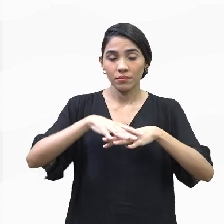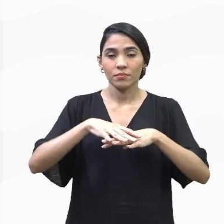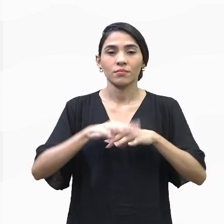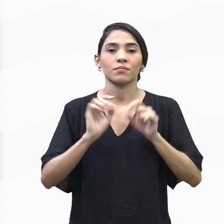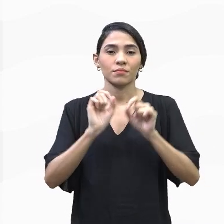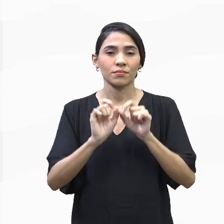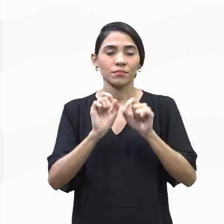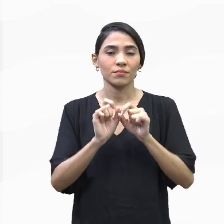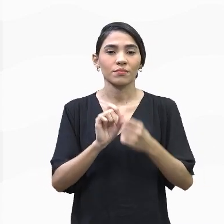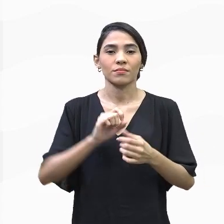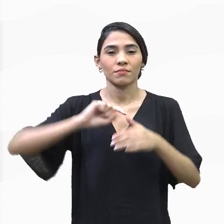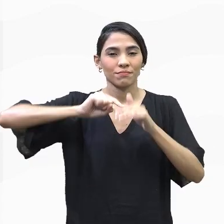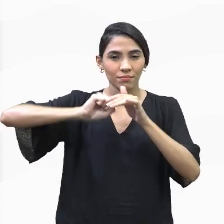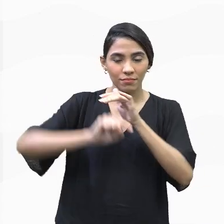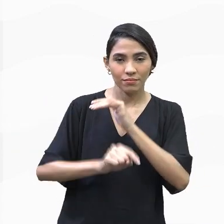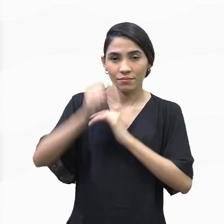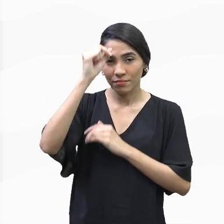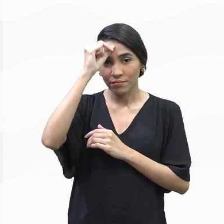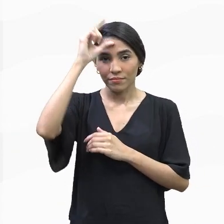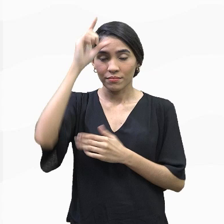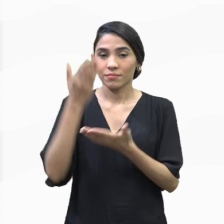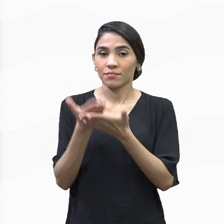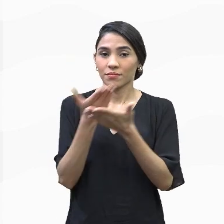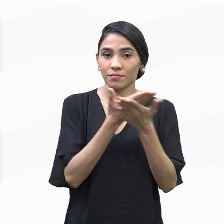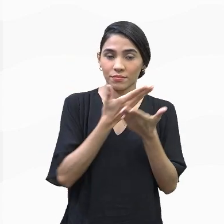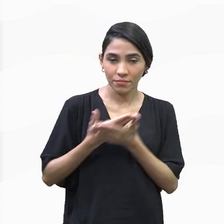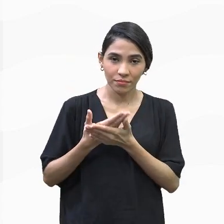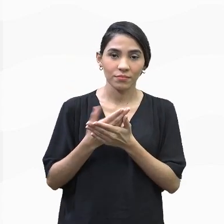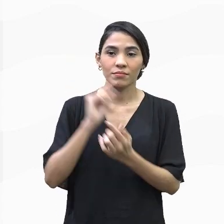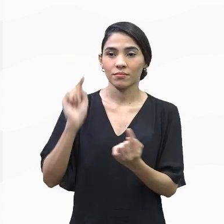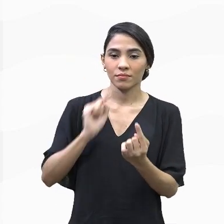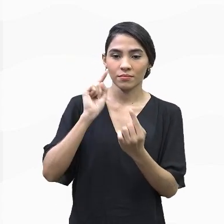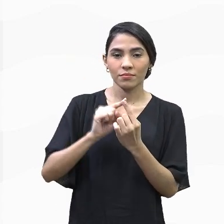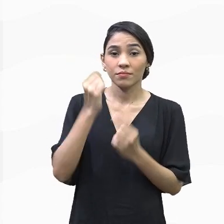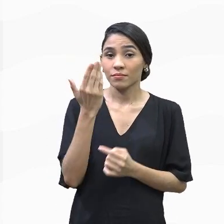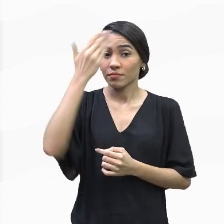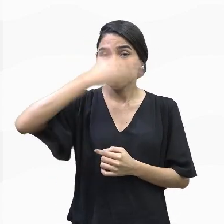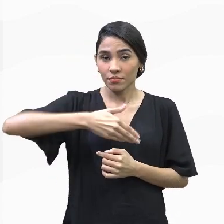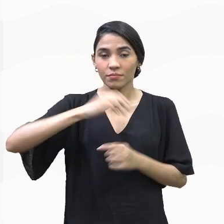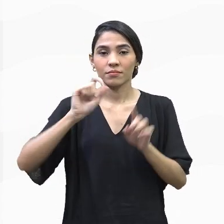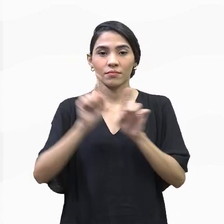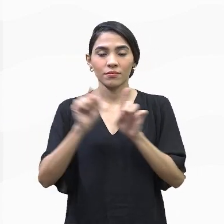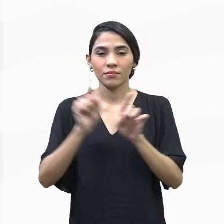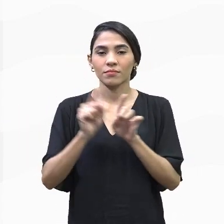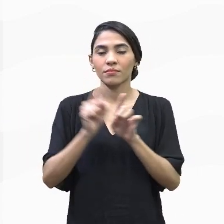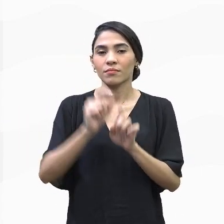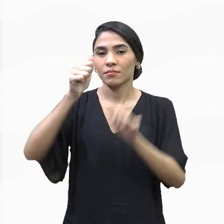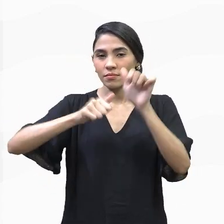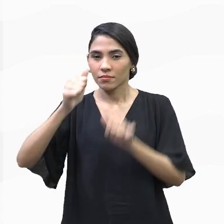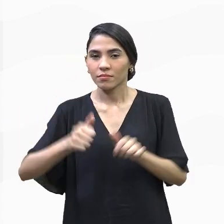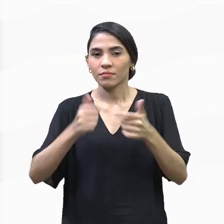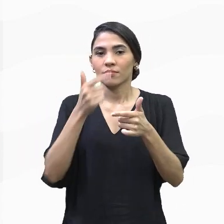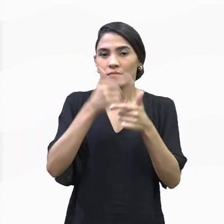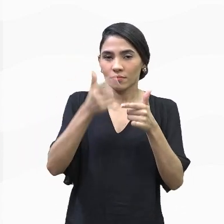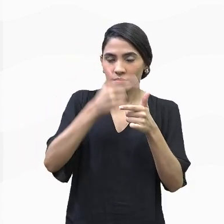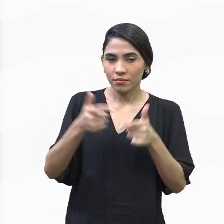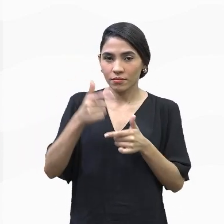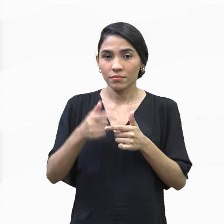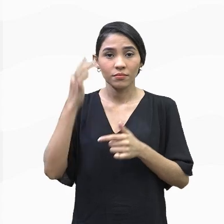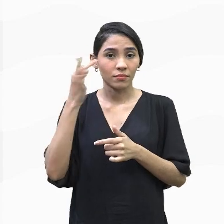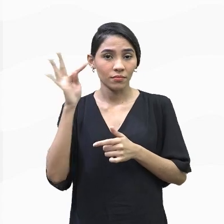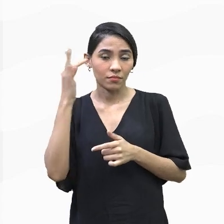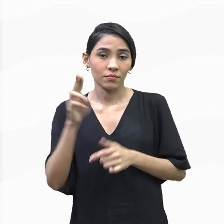para aprofundarem seus estudos a fim de comprovar e relacionar situações teóricas através